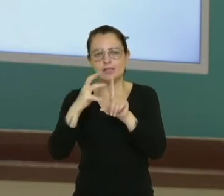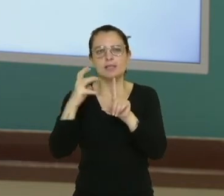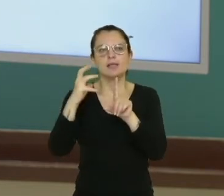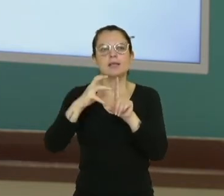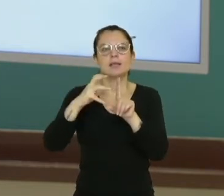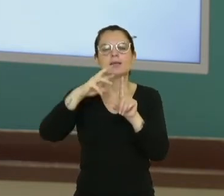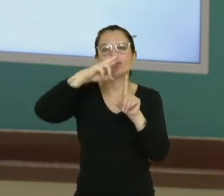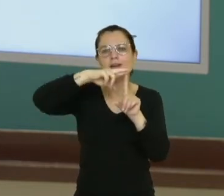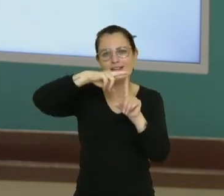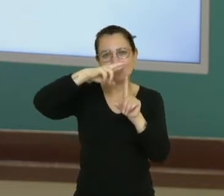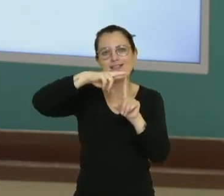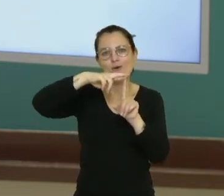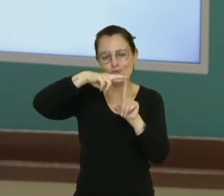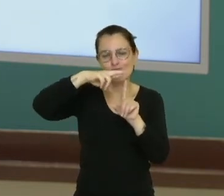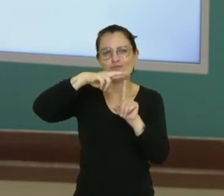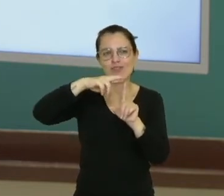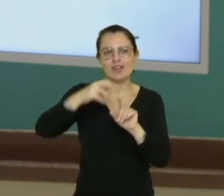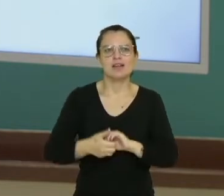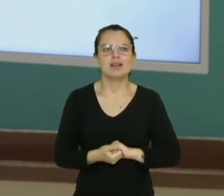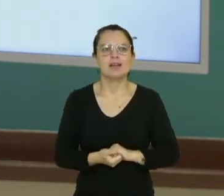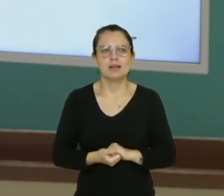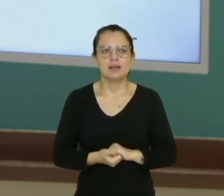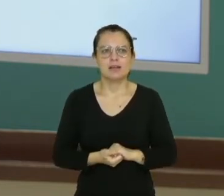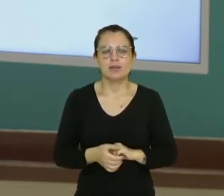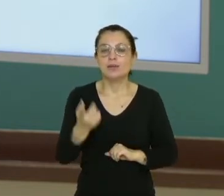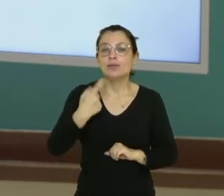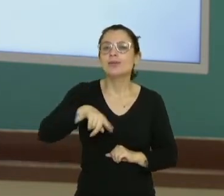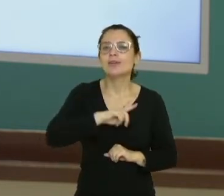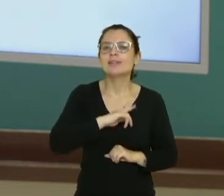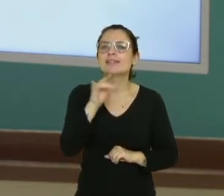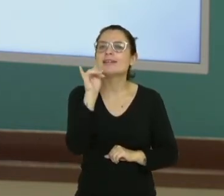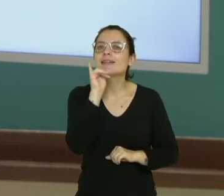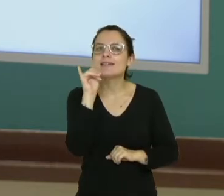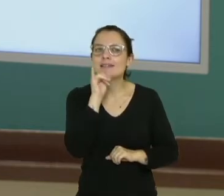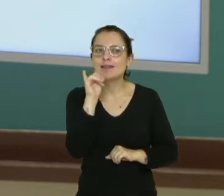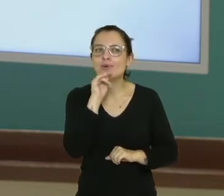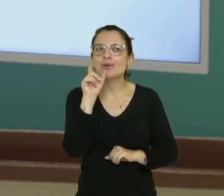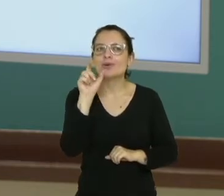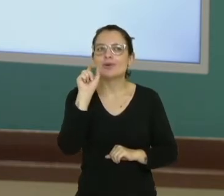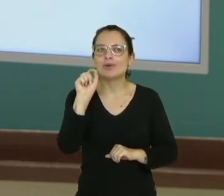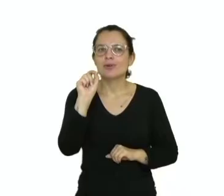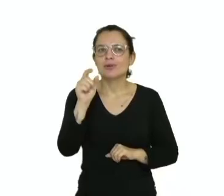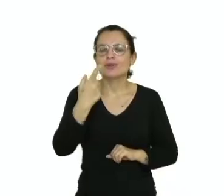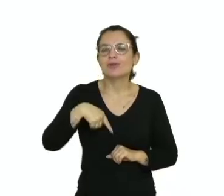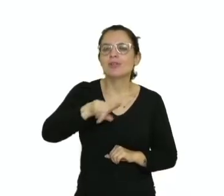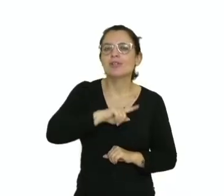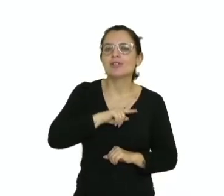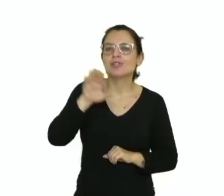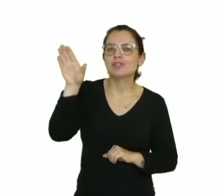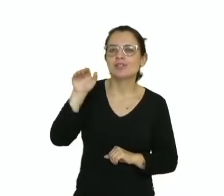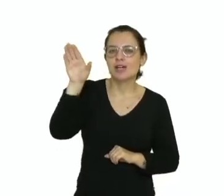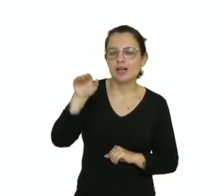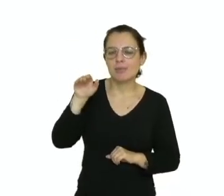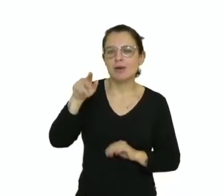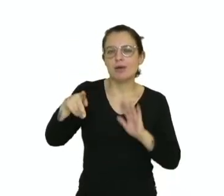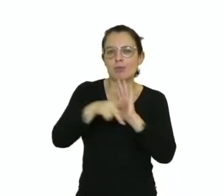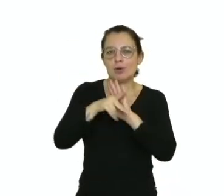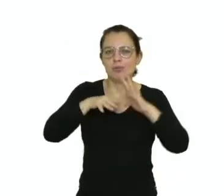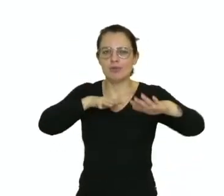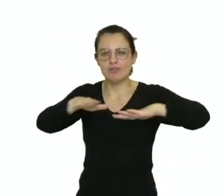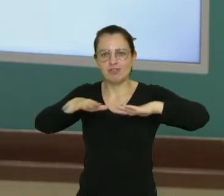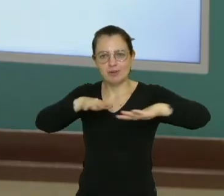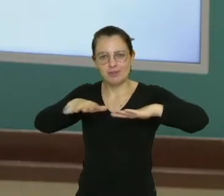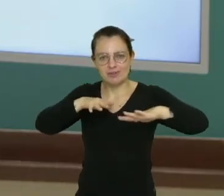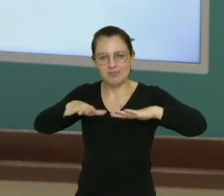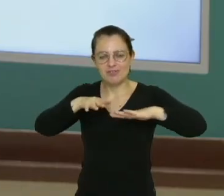pelo referencial. Então, nós temos como um exemplo aqui a questão do chamado movimento retrógrado de Marte, né? Que a